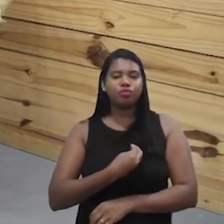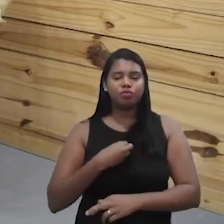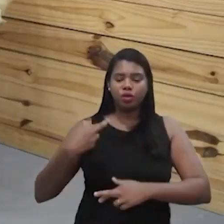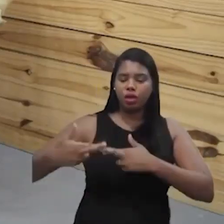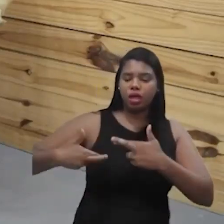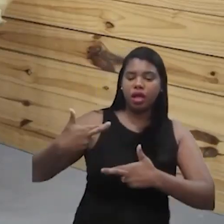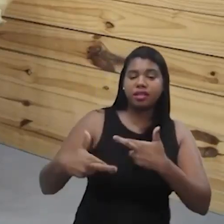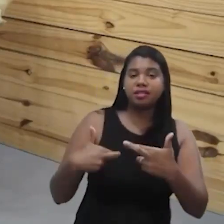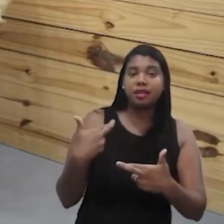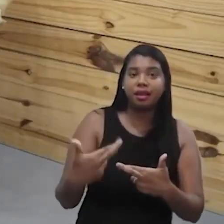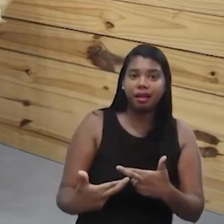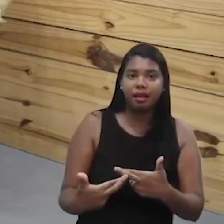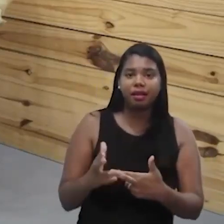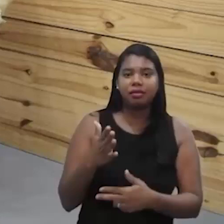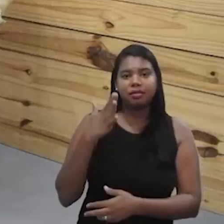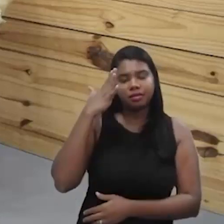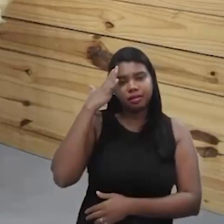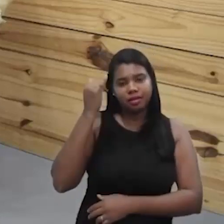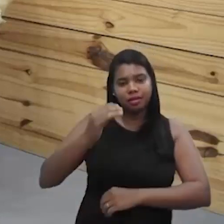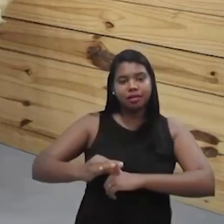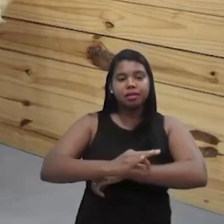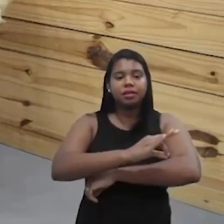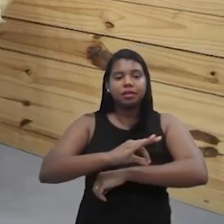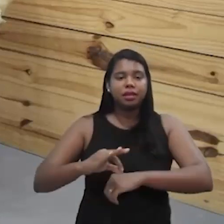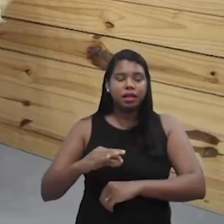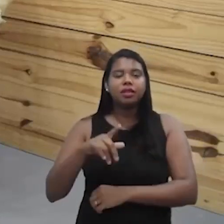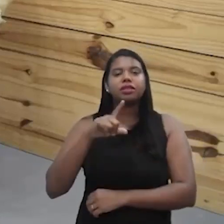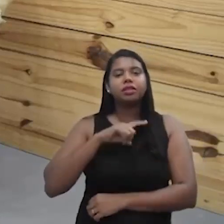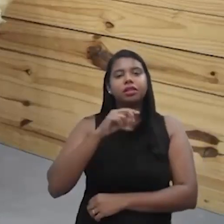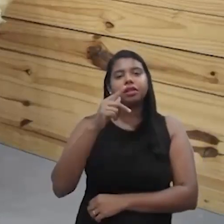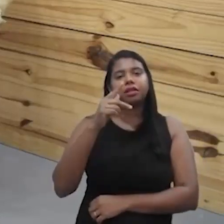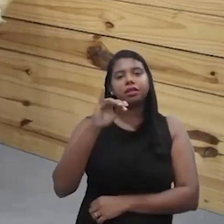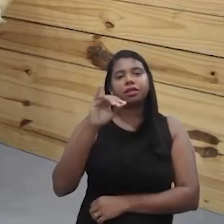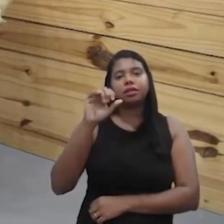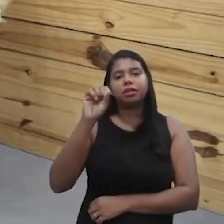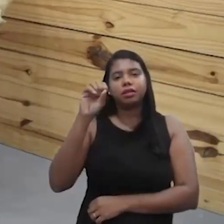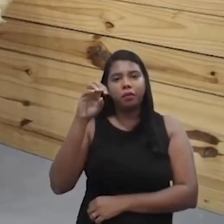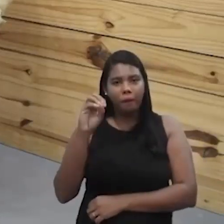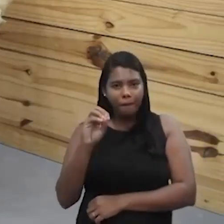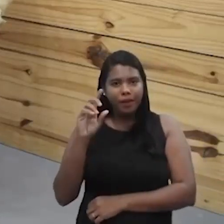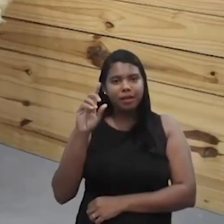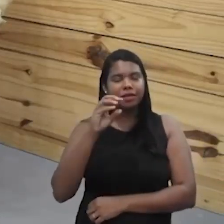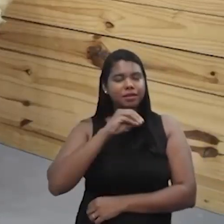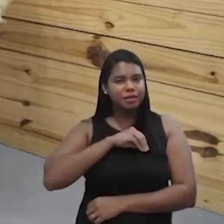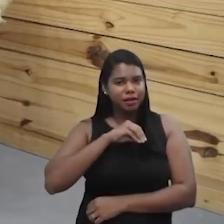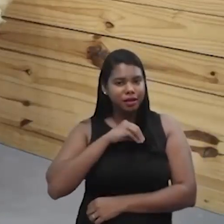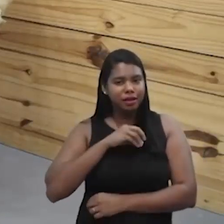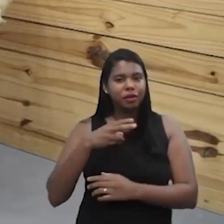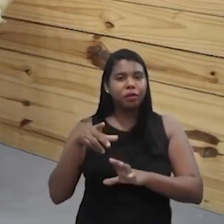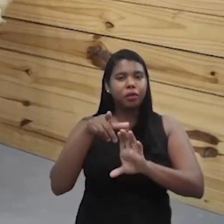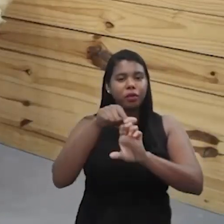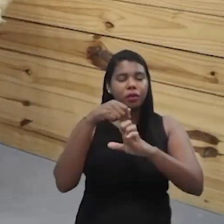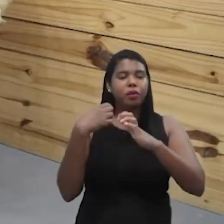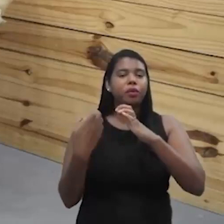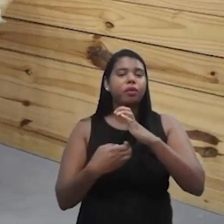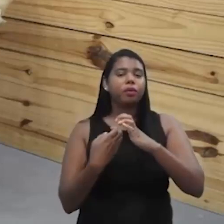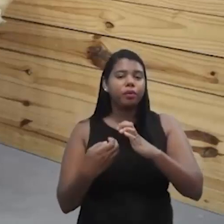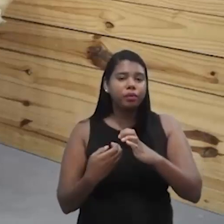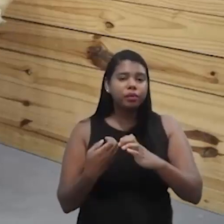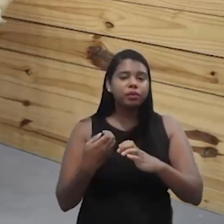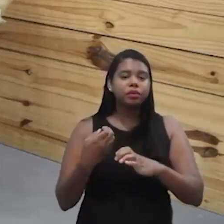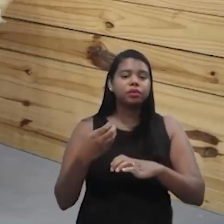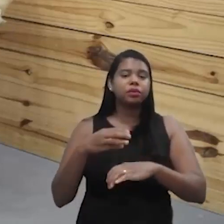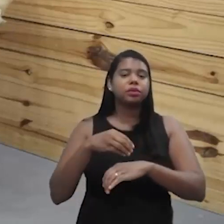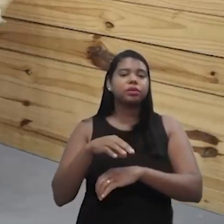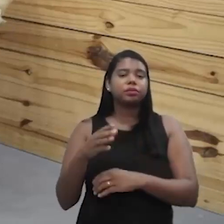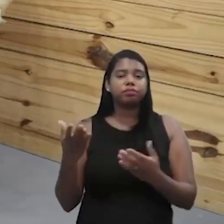resíduos, e a gente sabe que na engenharia a gente tem um piso aí salarial, e algumas empresas tendem a burlar isso aí, contratando a